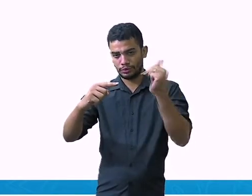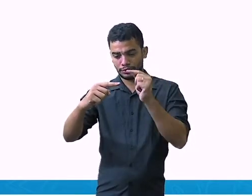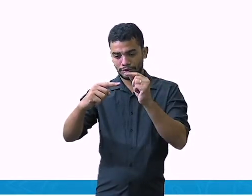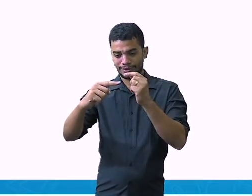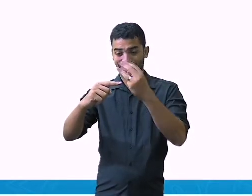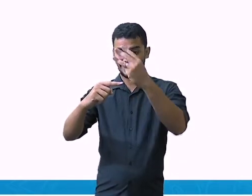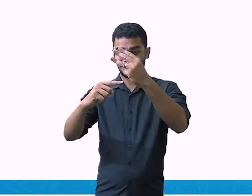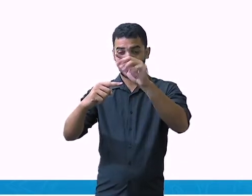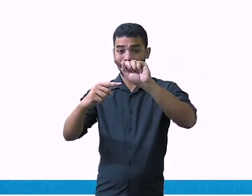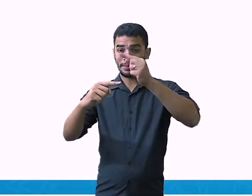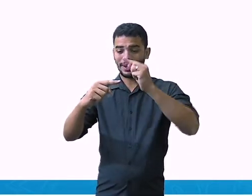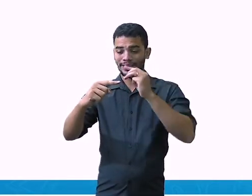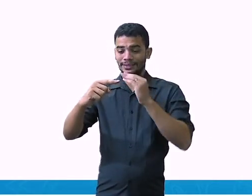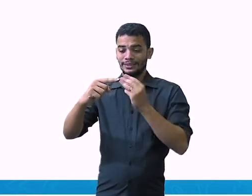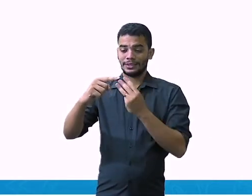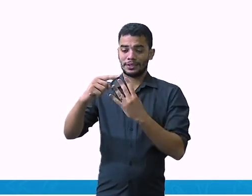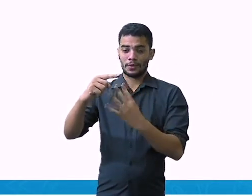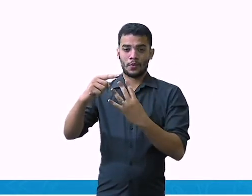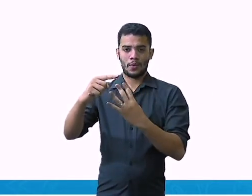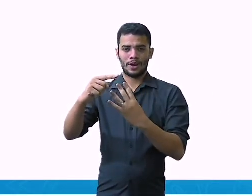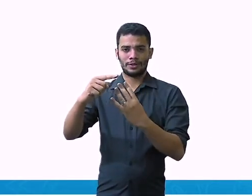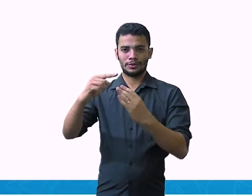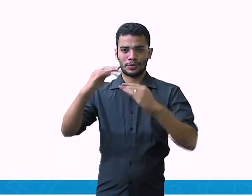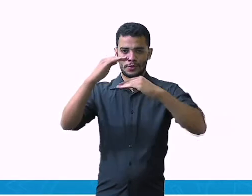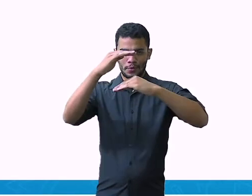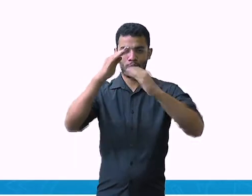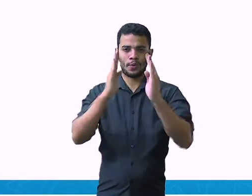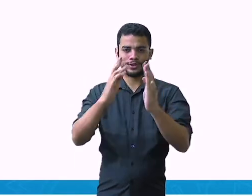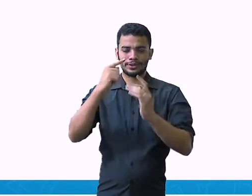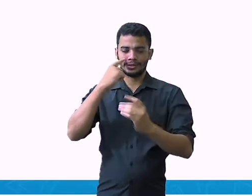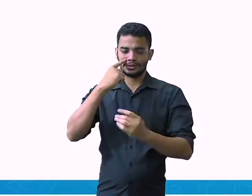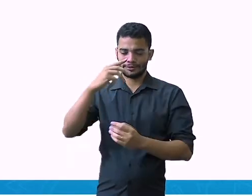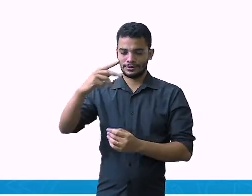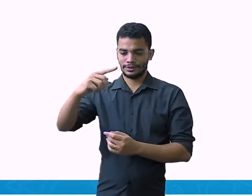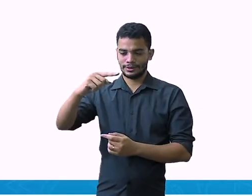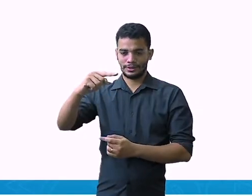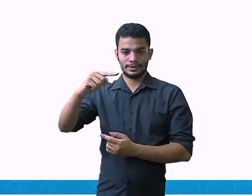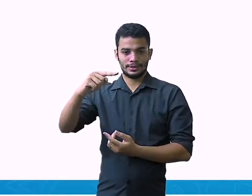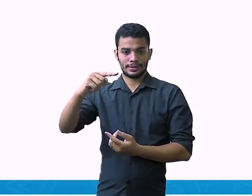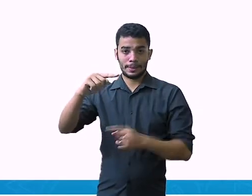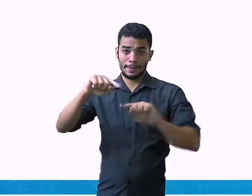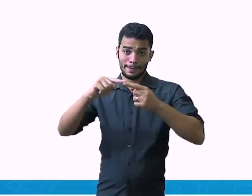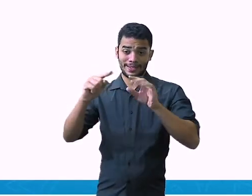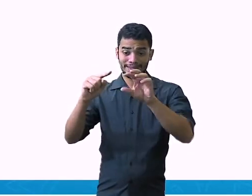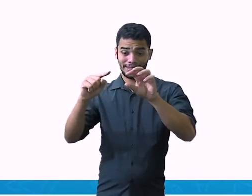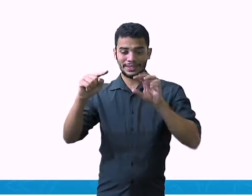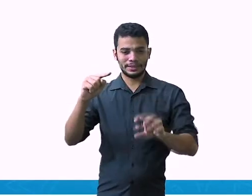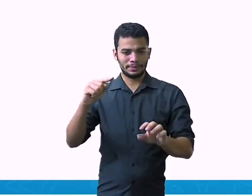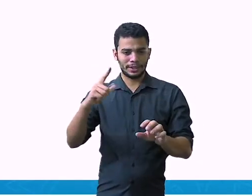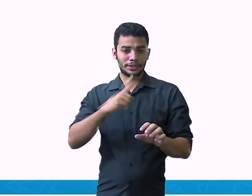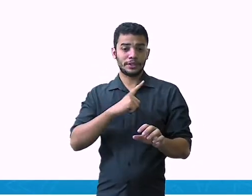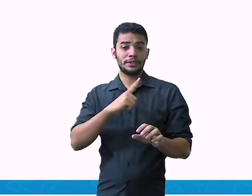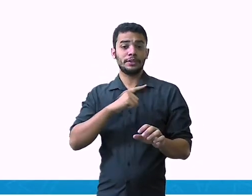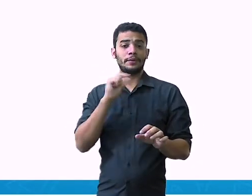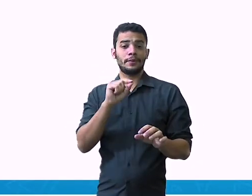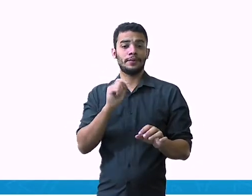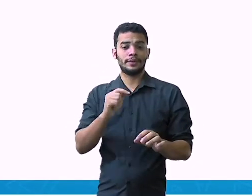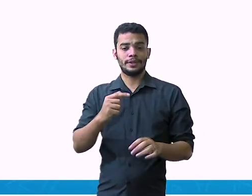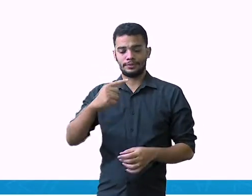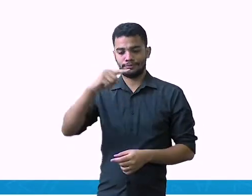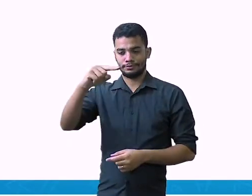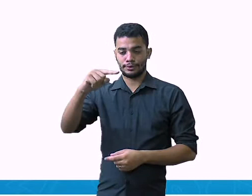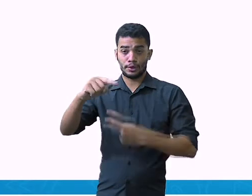Então, 3/4. Já na figura abaixo, a segunda figura, nós temos aqui 2